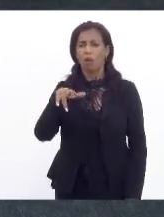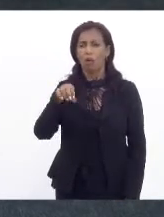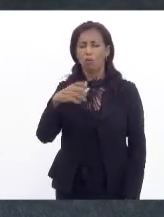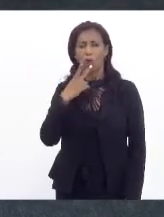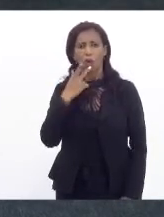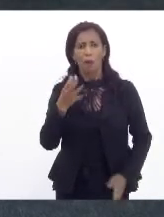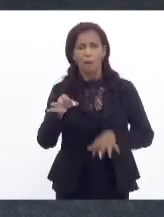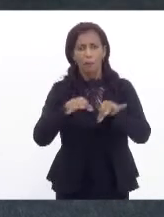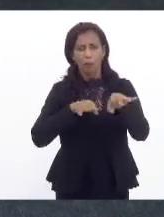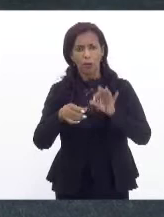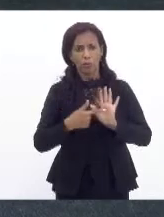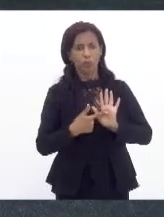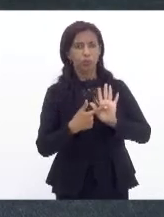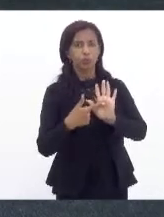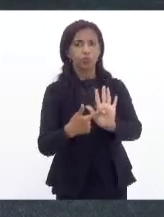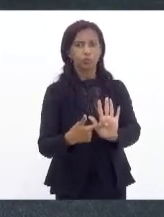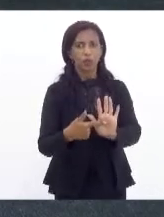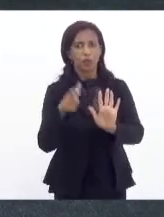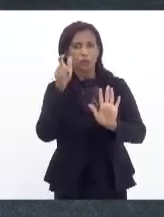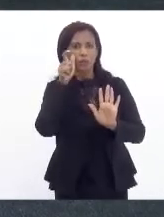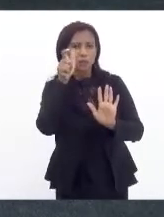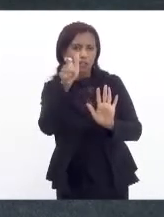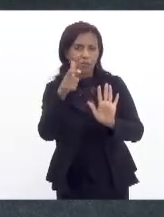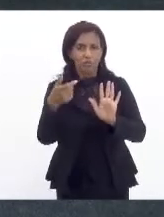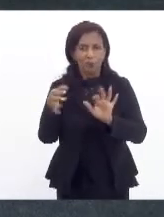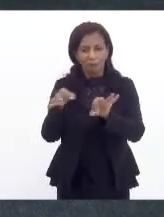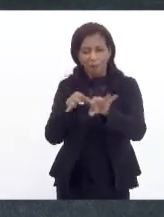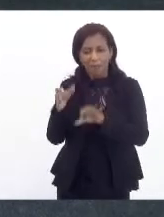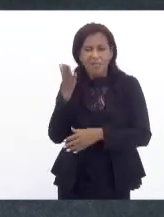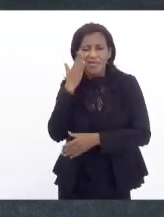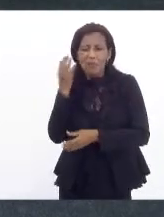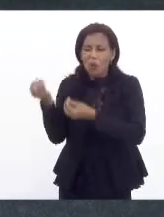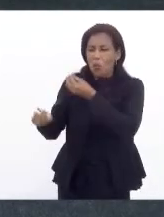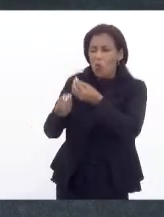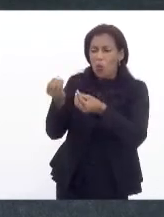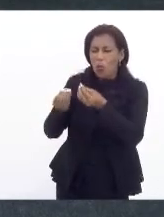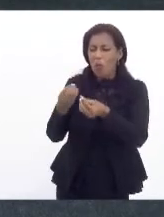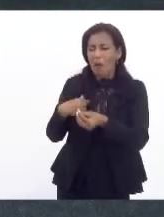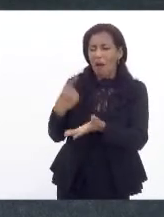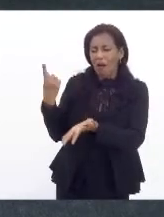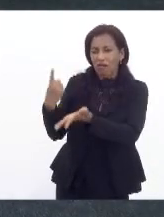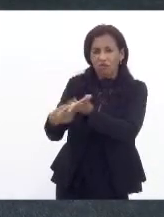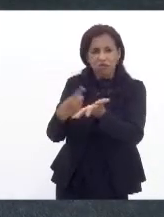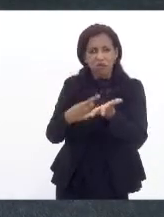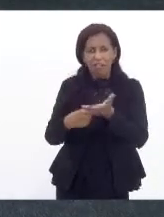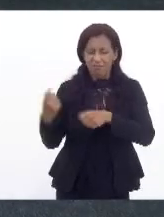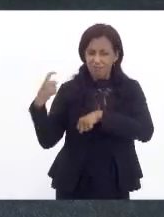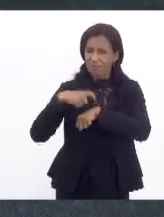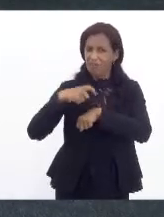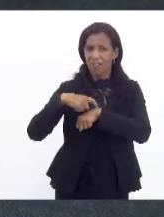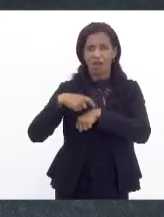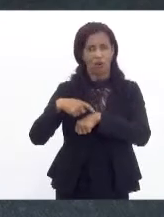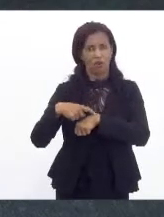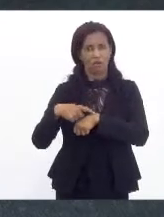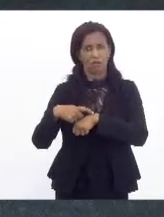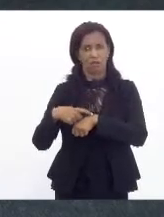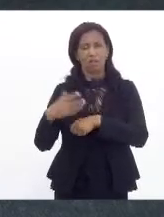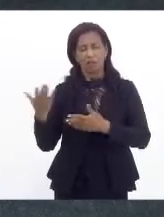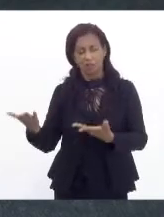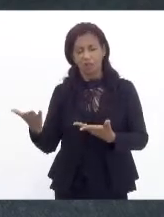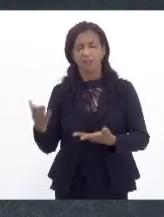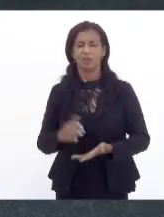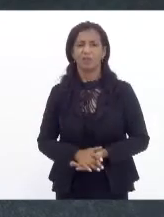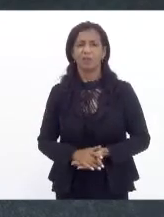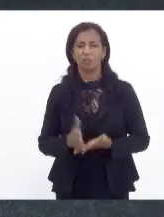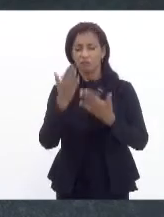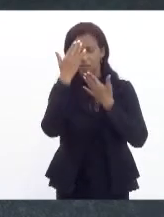apresentar o projeto, se interessou pelo projeto, quis saber detalhes e assumiu o compromisso desde logo. Então, assim, ressaltar essa